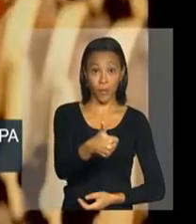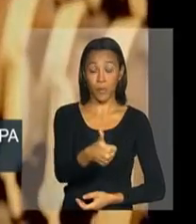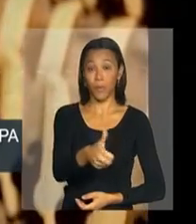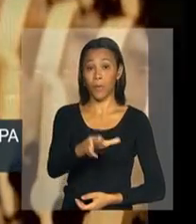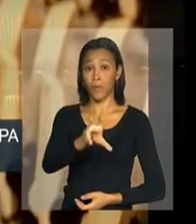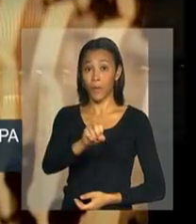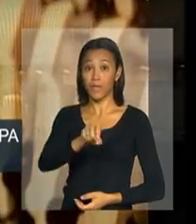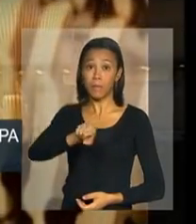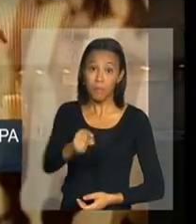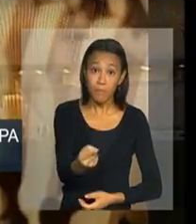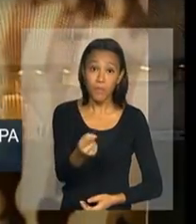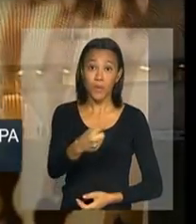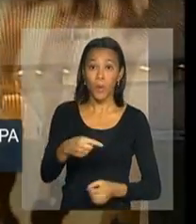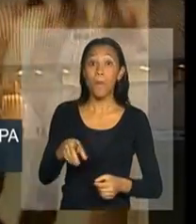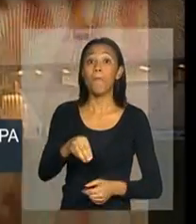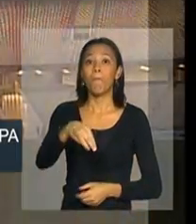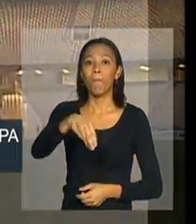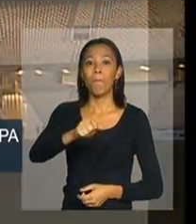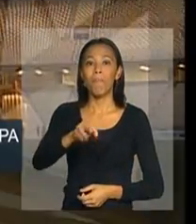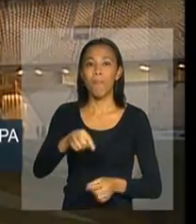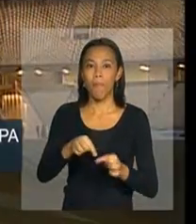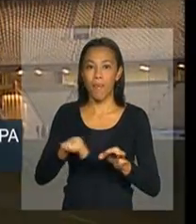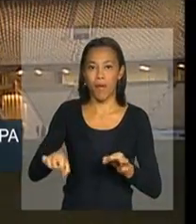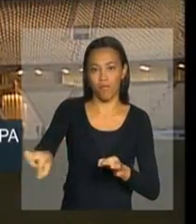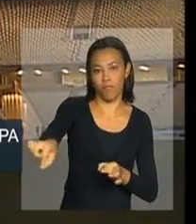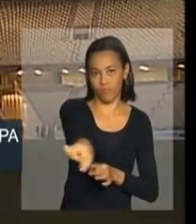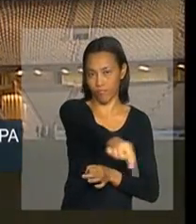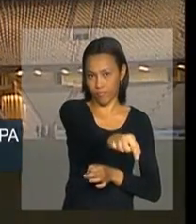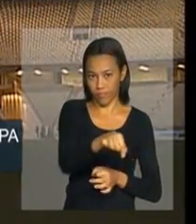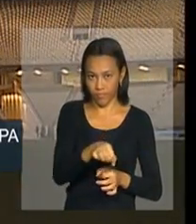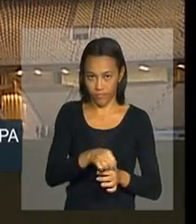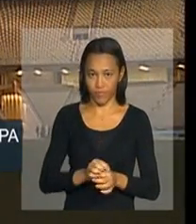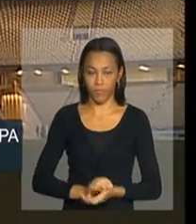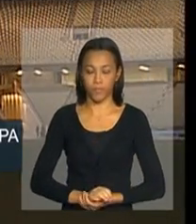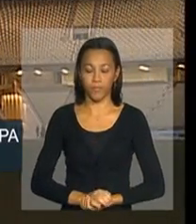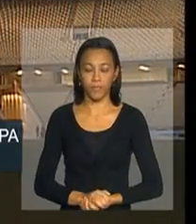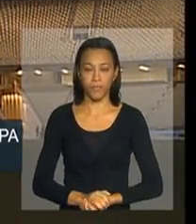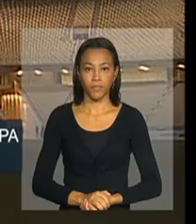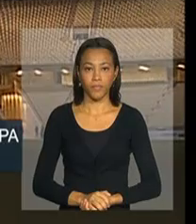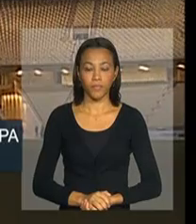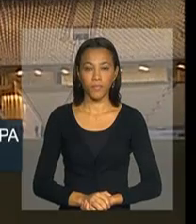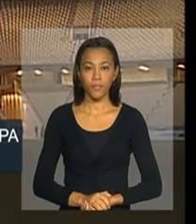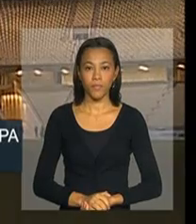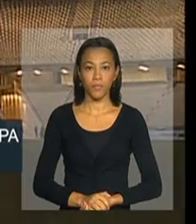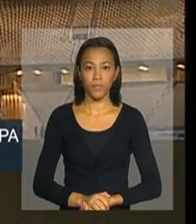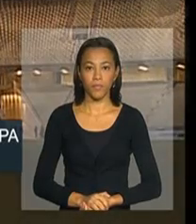metros quadrados de área ao redor do campo.